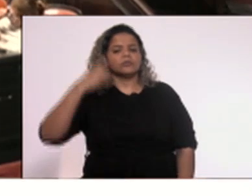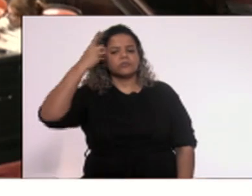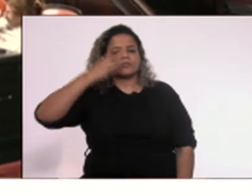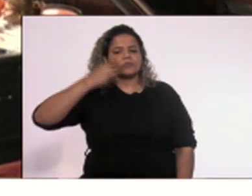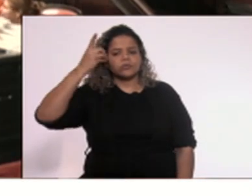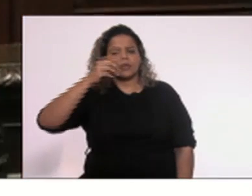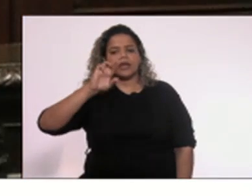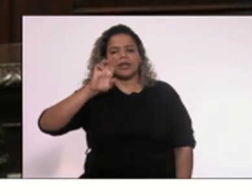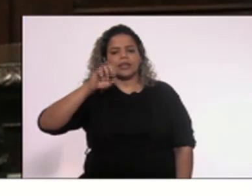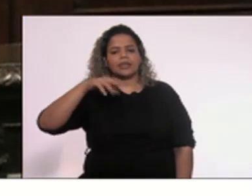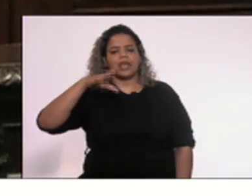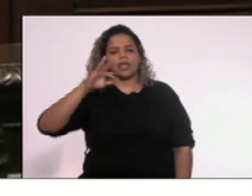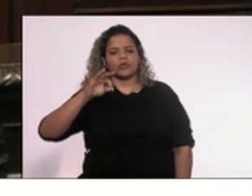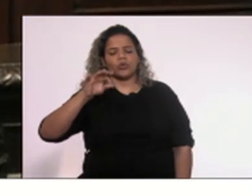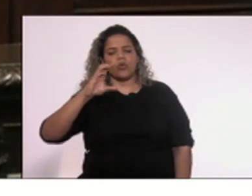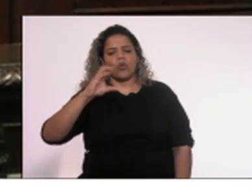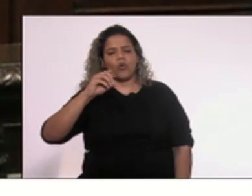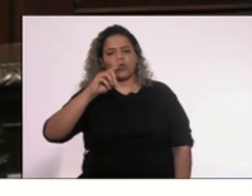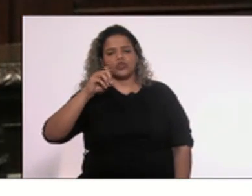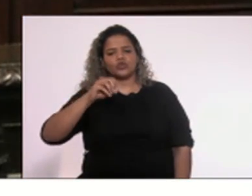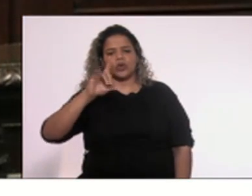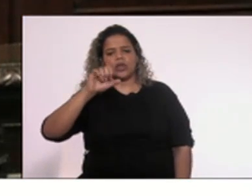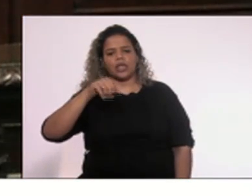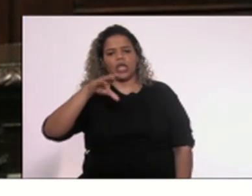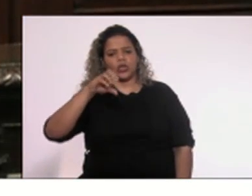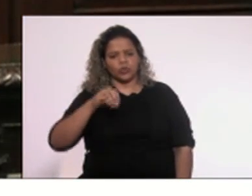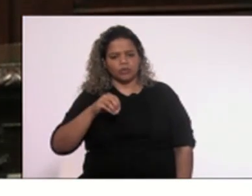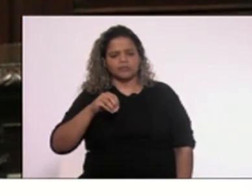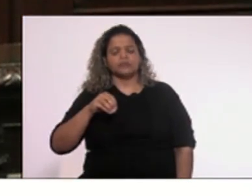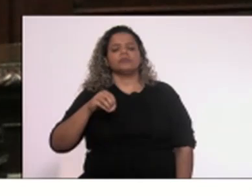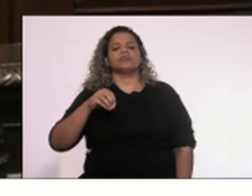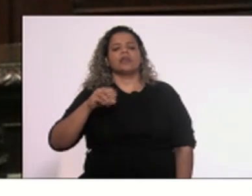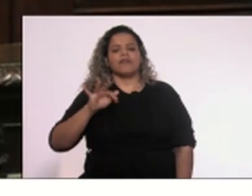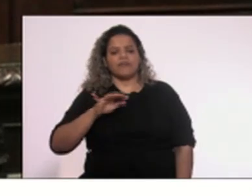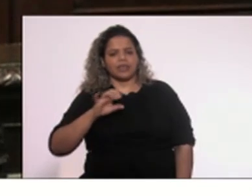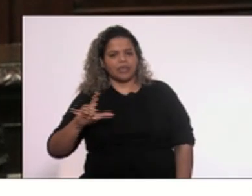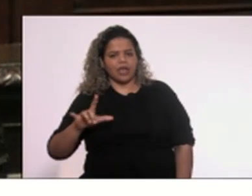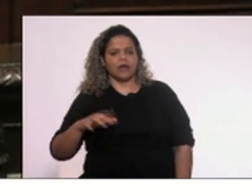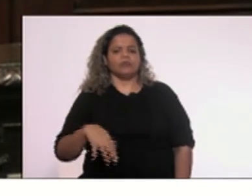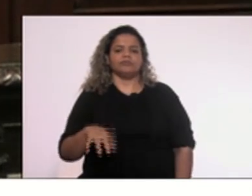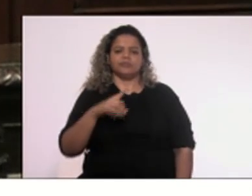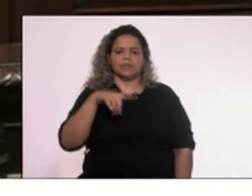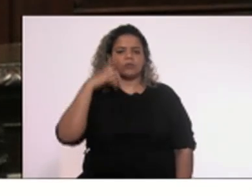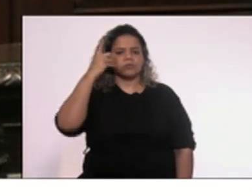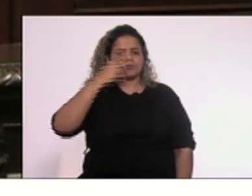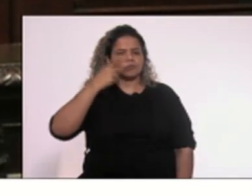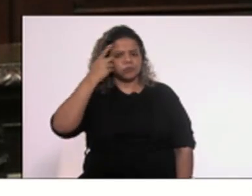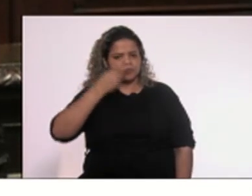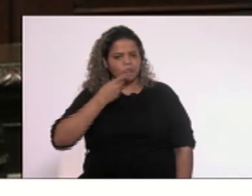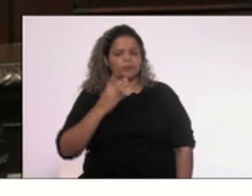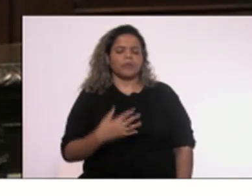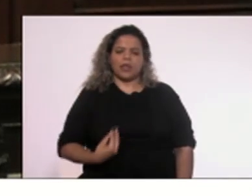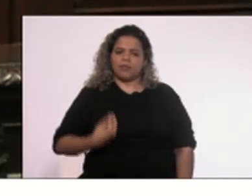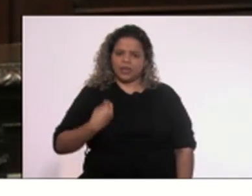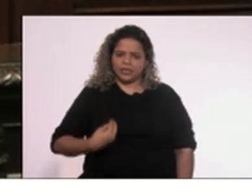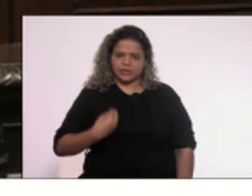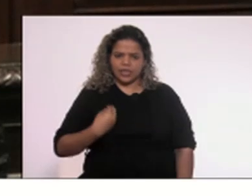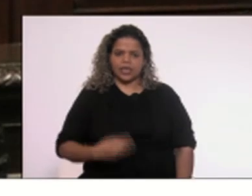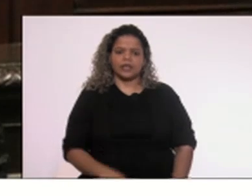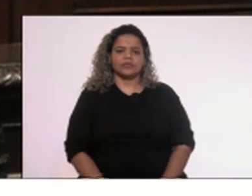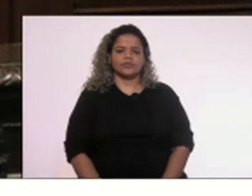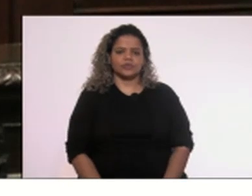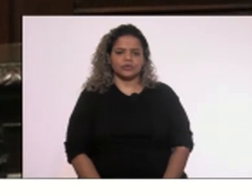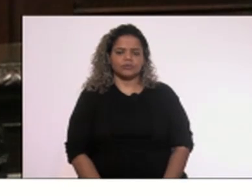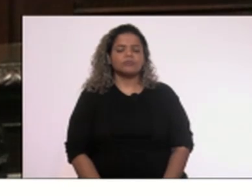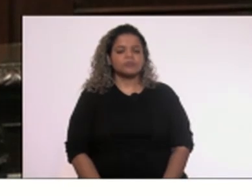Deputado Renato Cozzolino, que preside este expediente final. Senhores deputados ainda presentes no